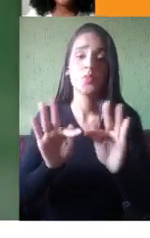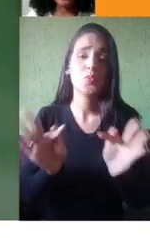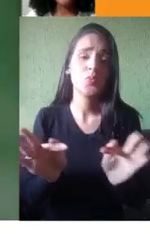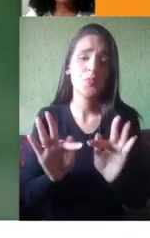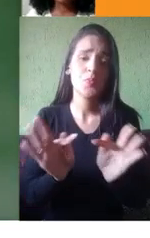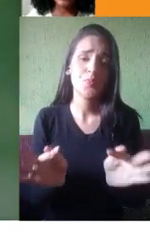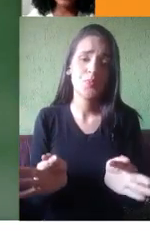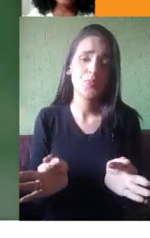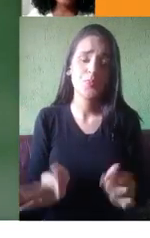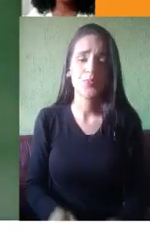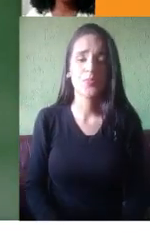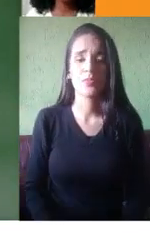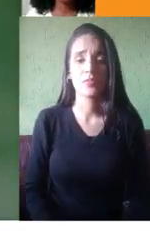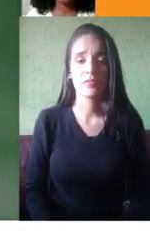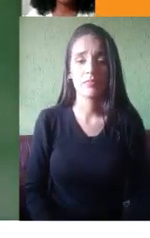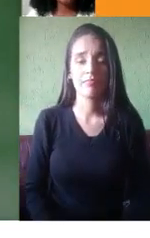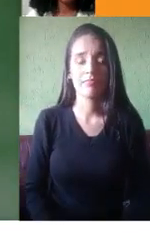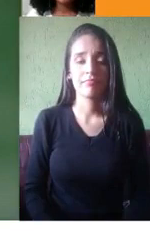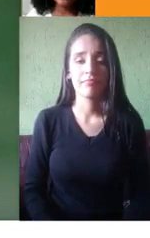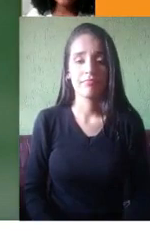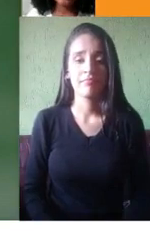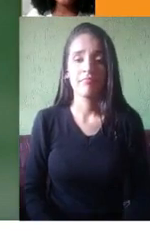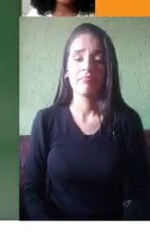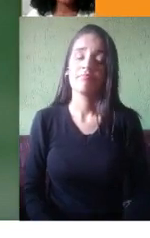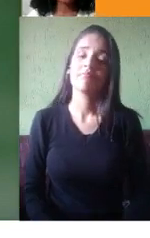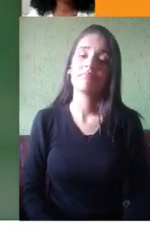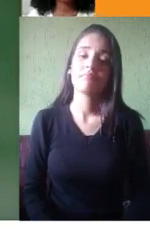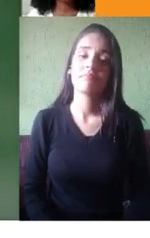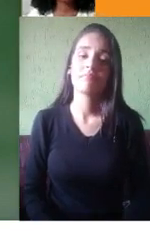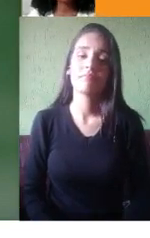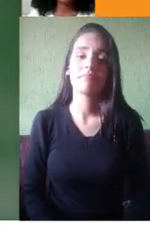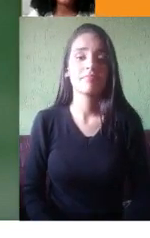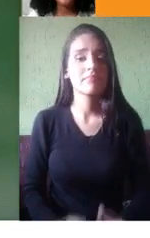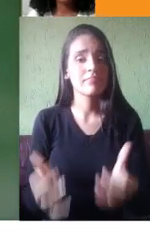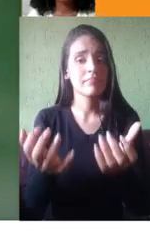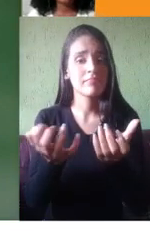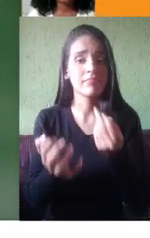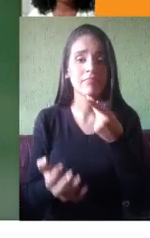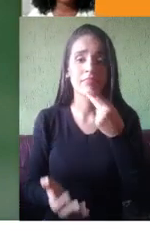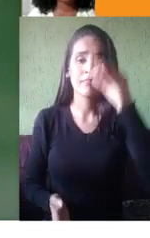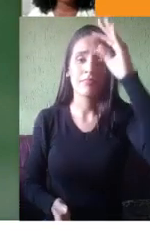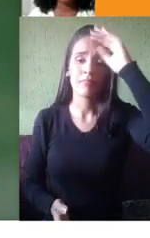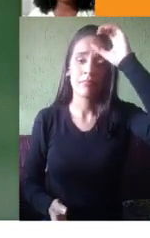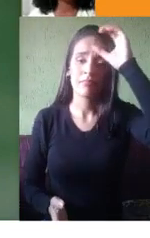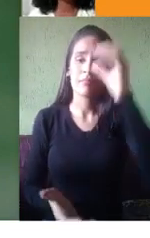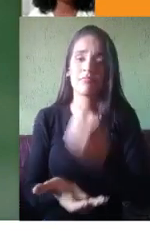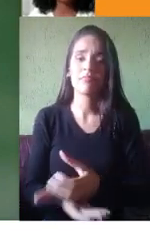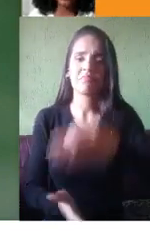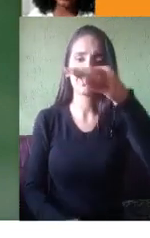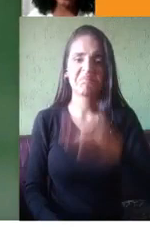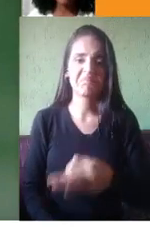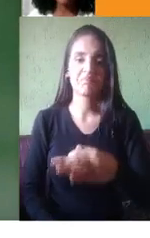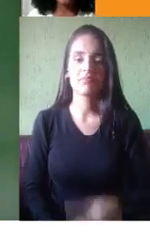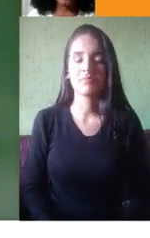primeira função, básica, ela é muito simples. O objetivo dela é confirmar o ponto de vista que foi defendido ao